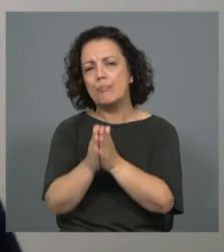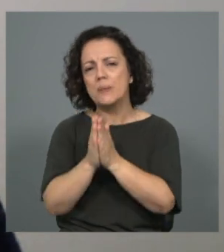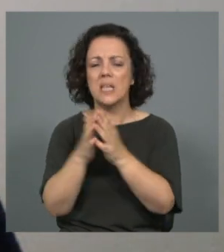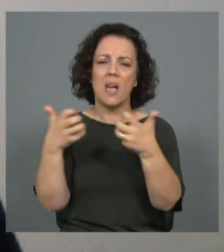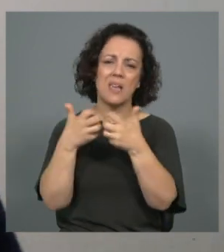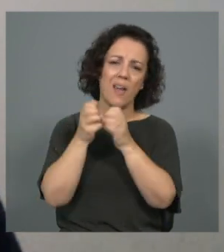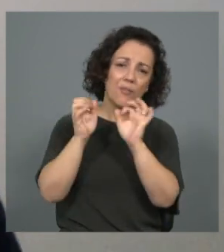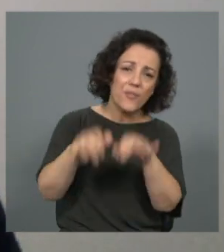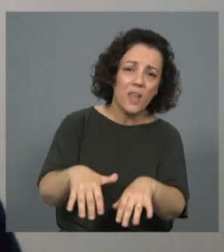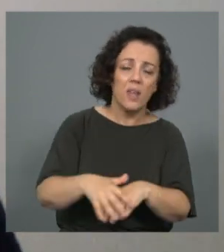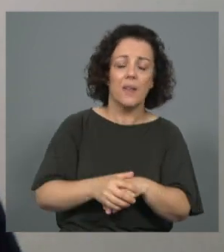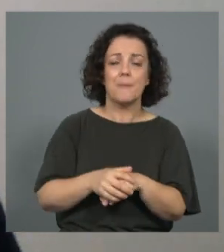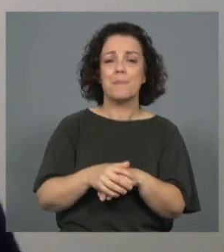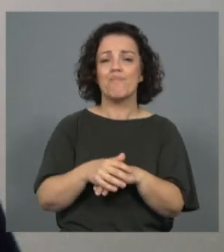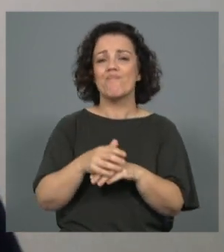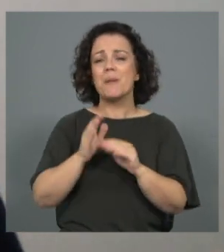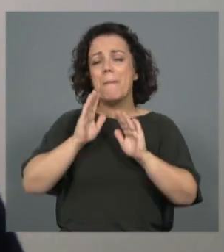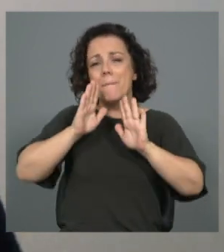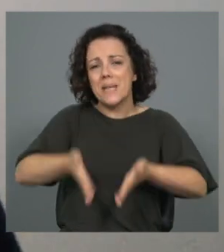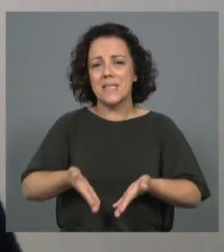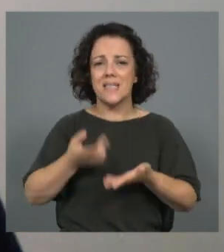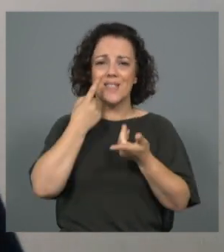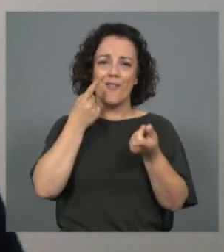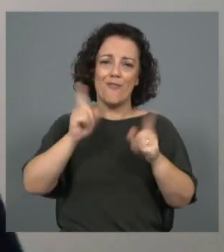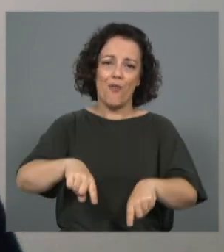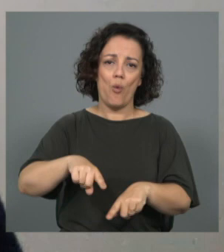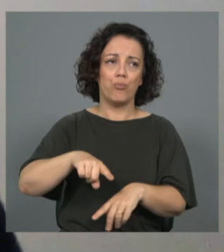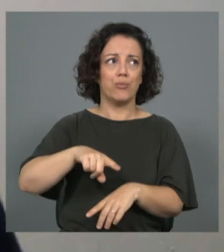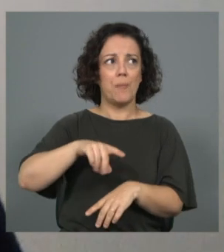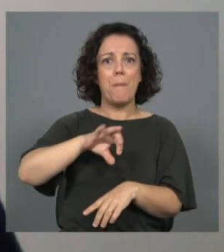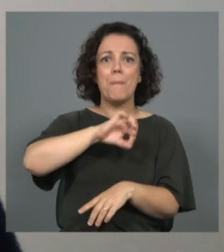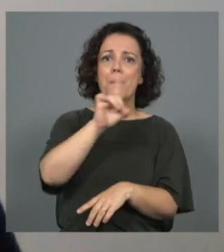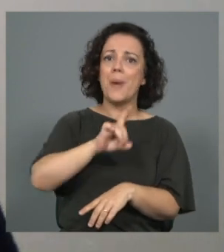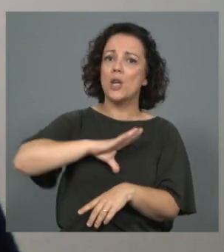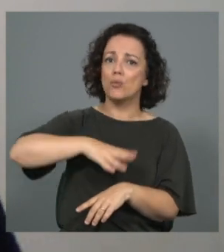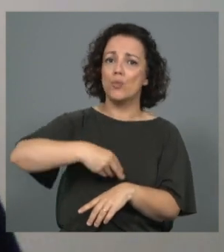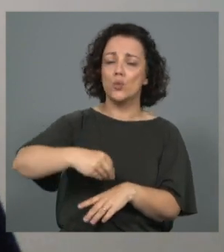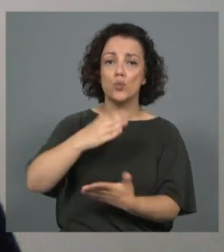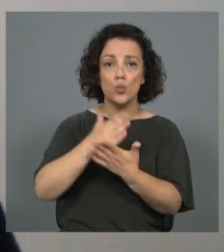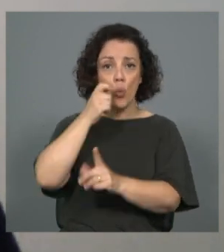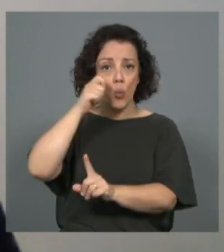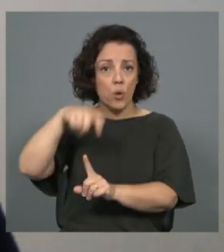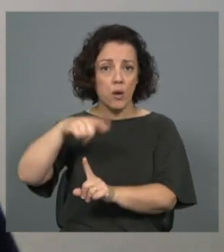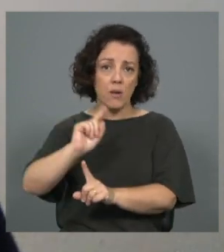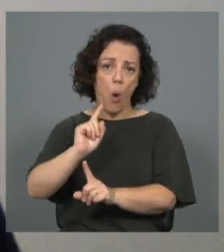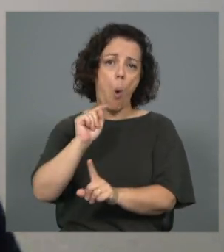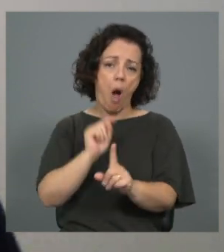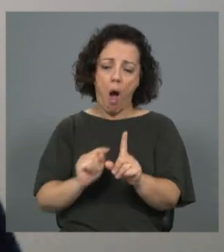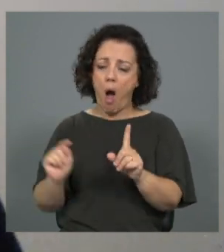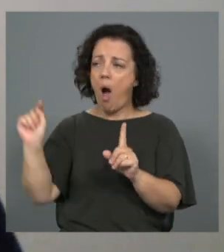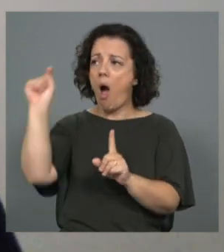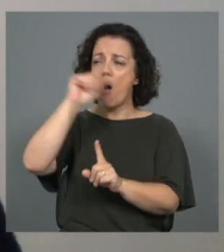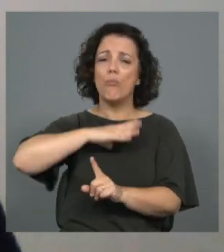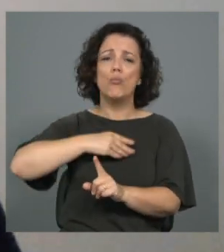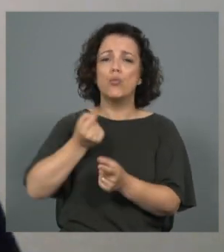necessidade que a paz venha novamente para o nosso mundo, não só por causa da Ucrânia, mas também de outros focos de guerras que existem pelo mundo